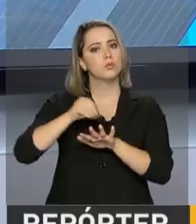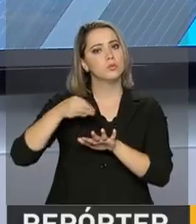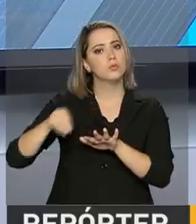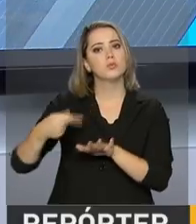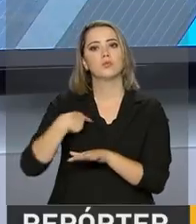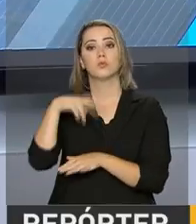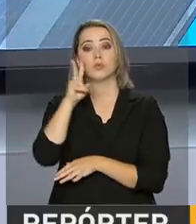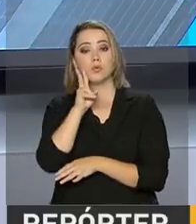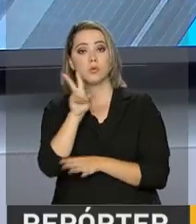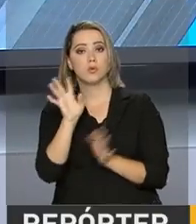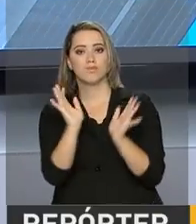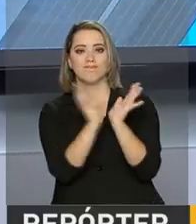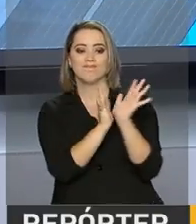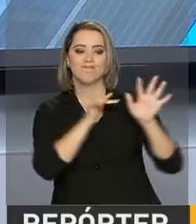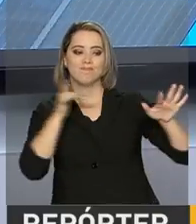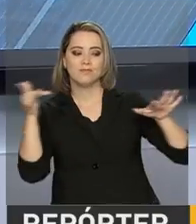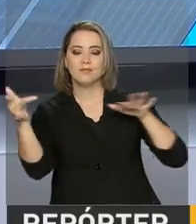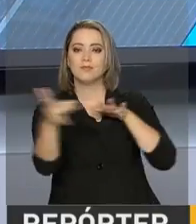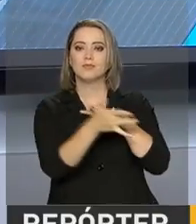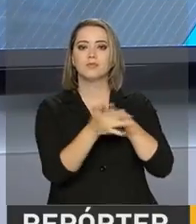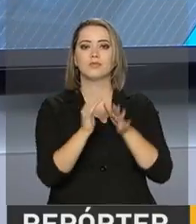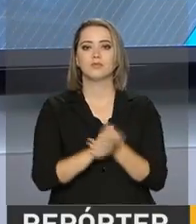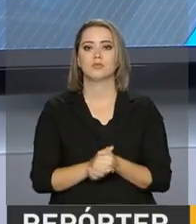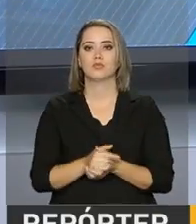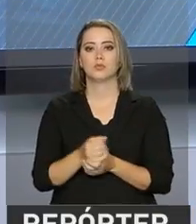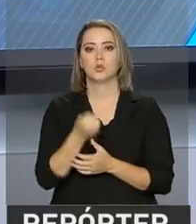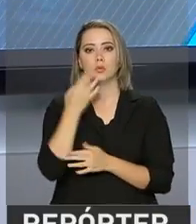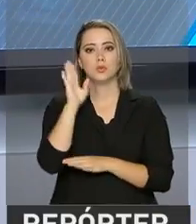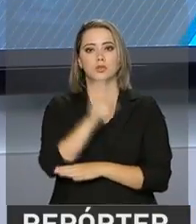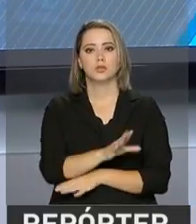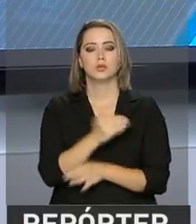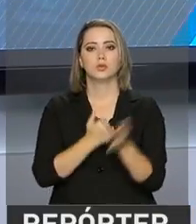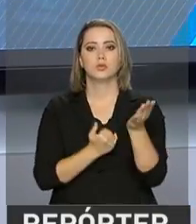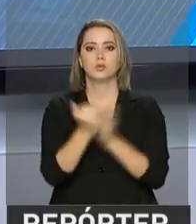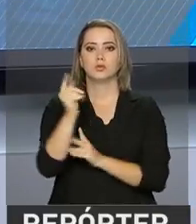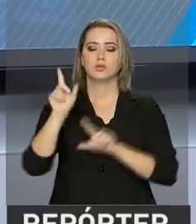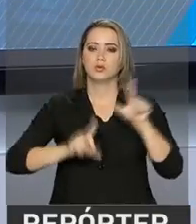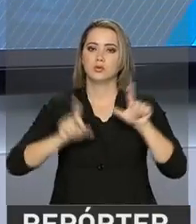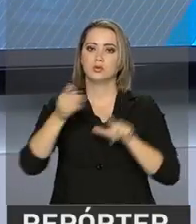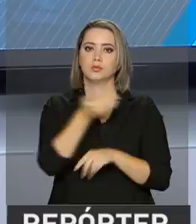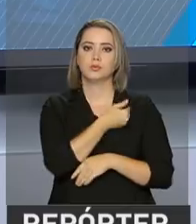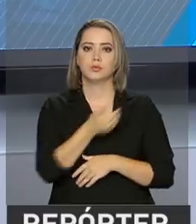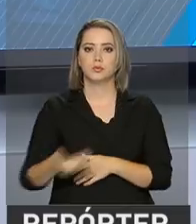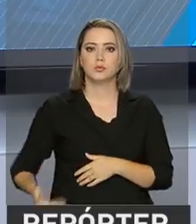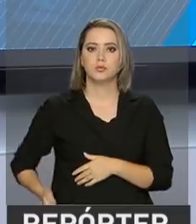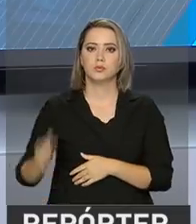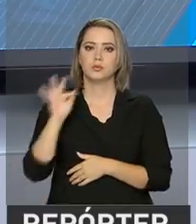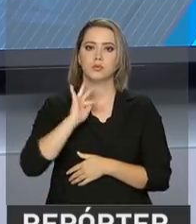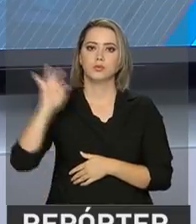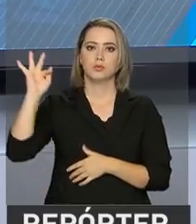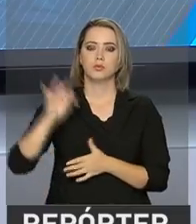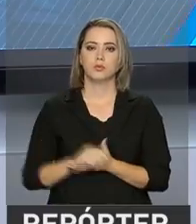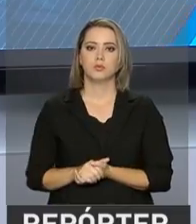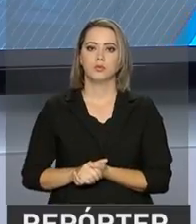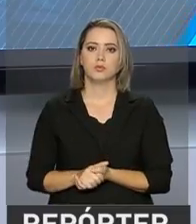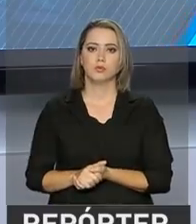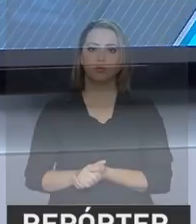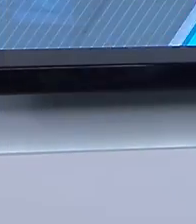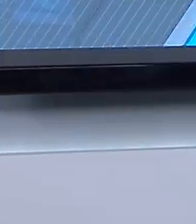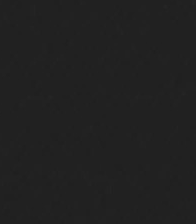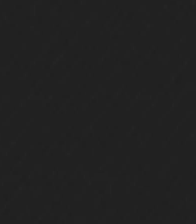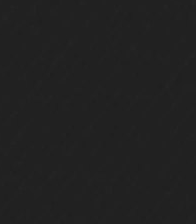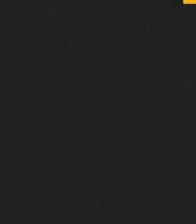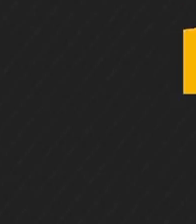notícias você acompanha em nossas redes sociais uma ótima tarde pra você continue com a gente aqui na nbr a tv do governo federal